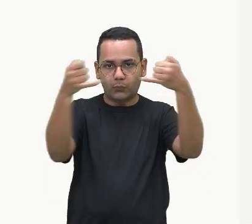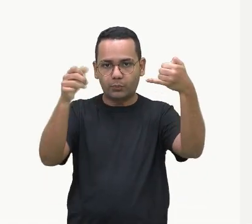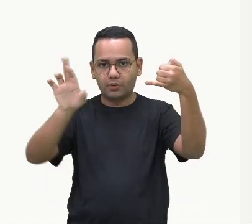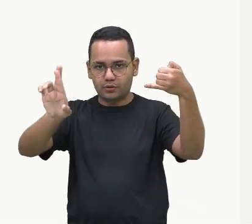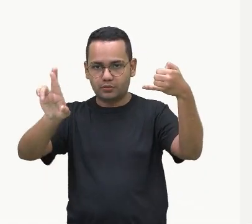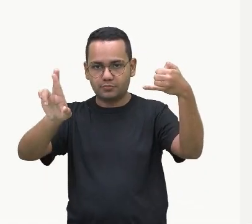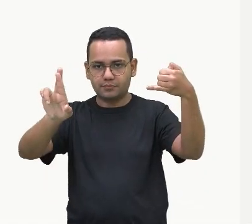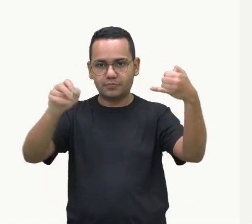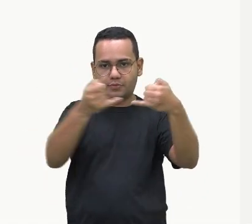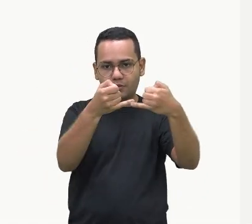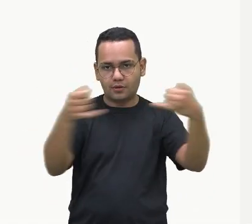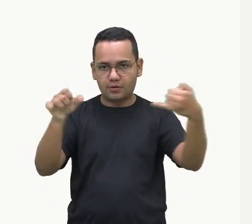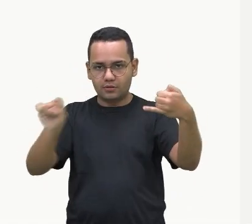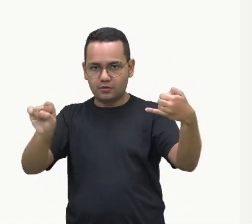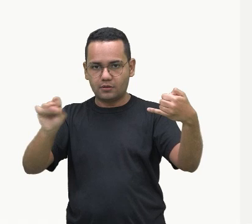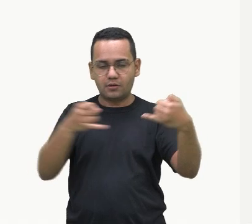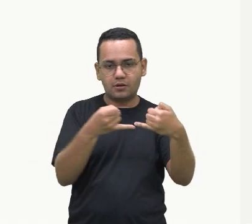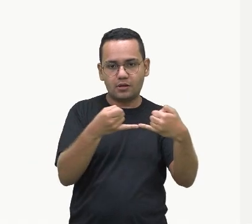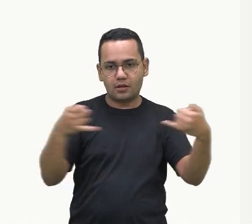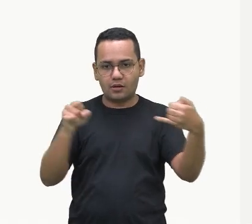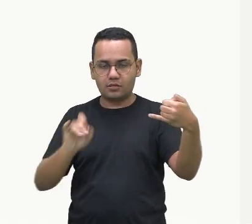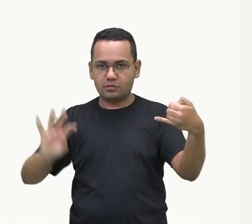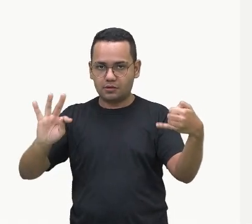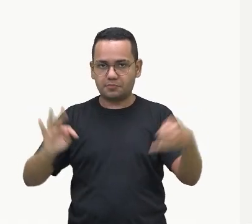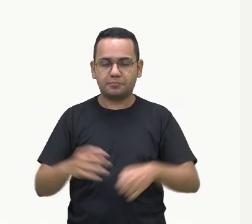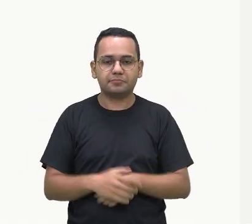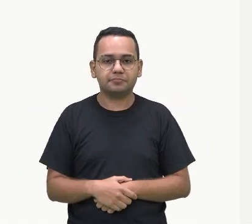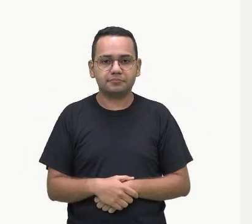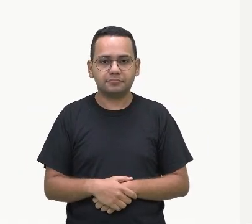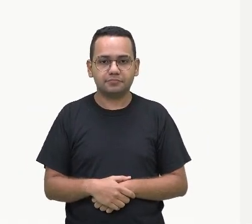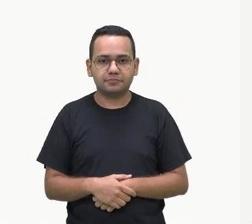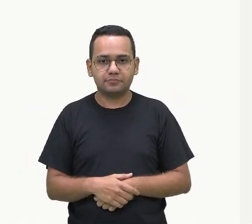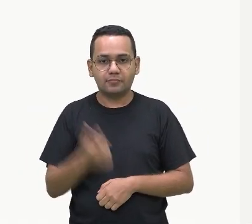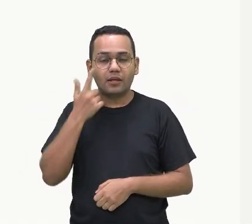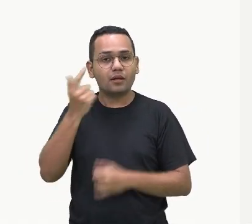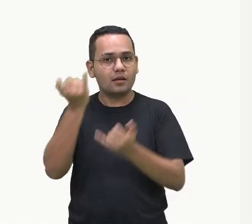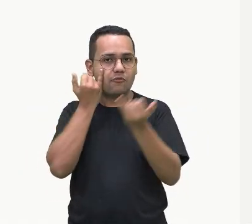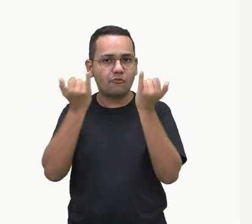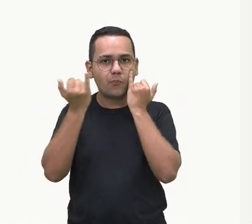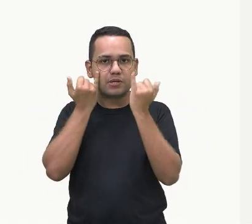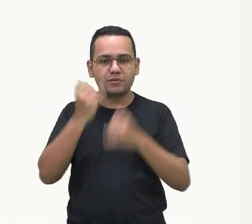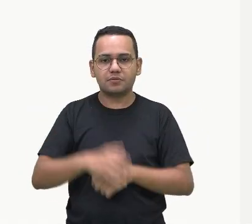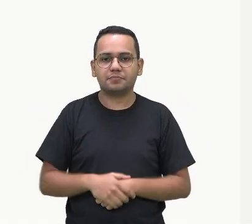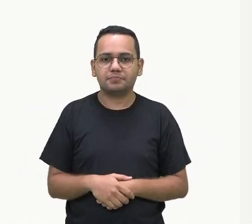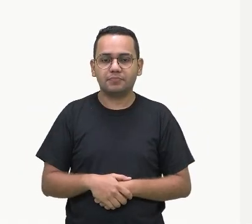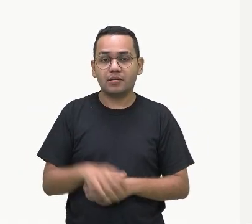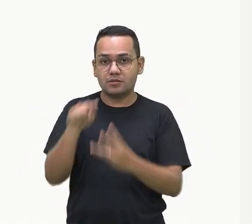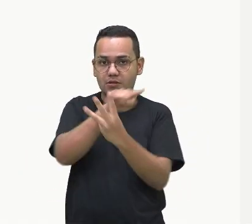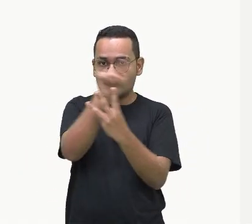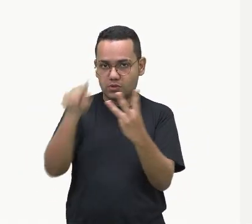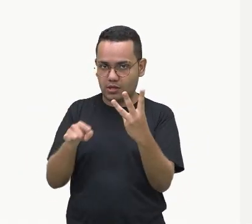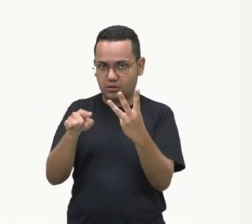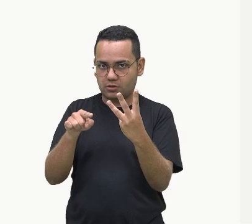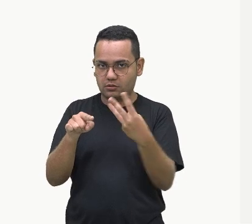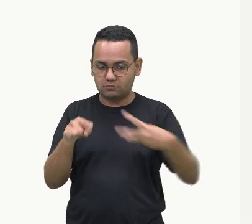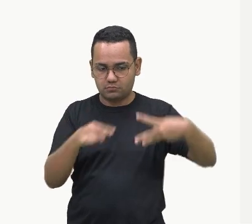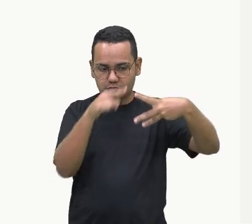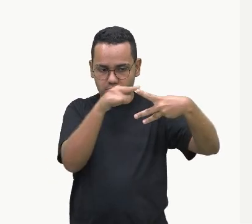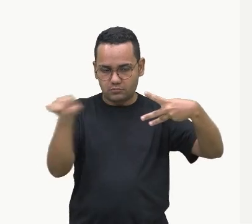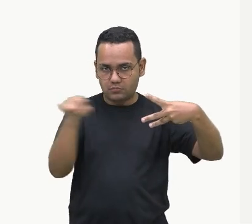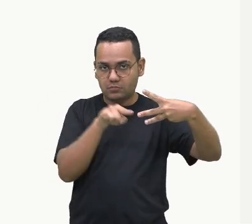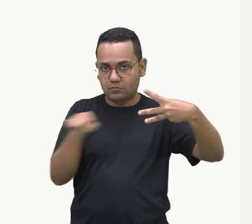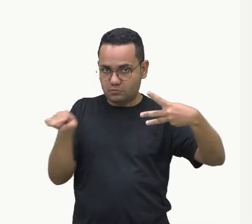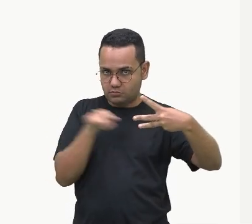paralelo a T. Então, temos as 3 retas paralelas. Vamos determinar